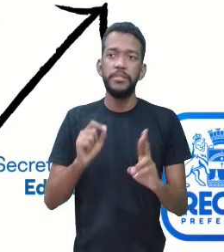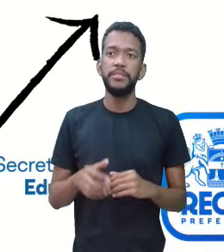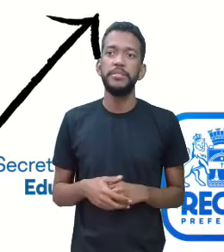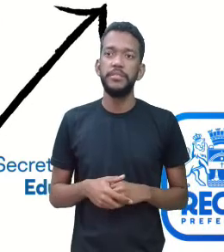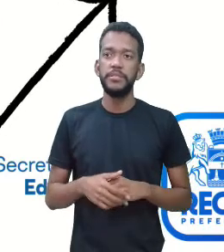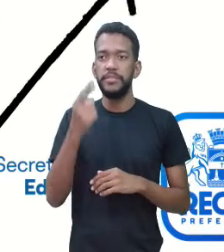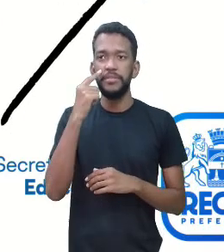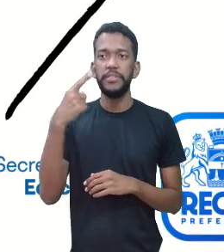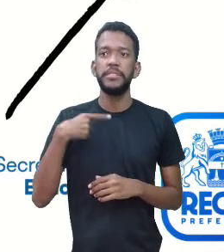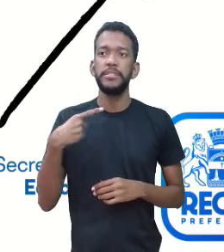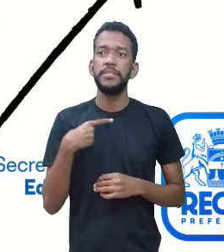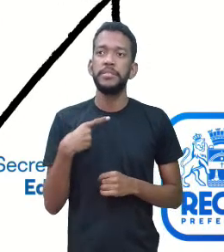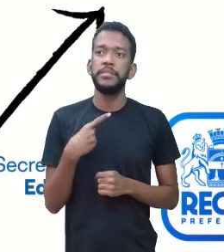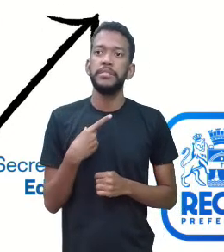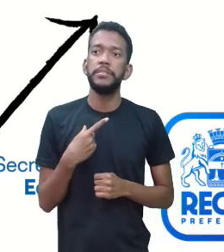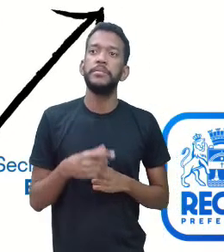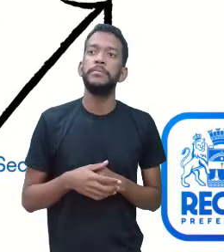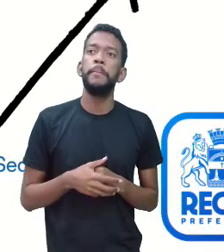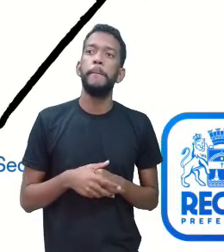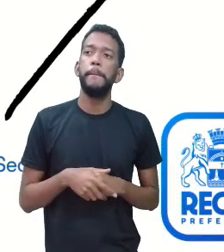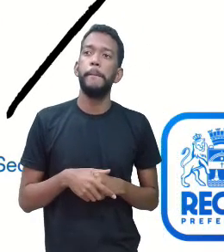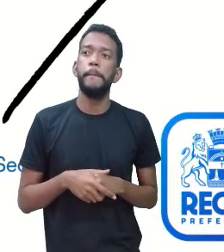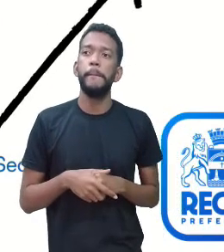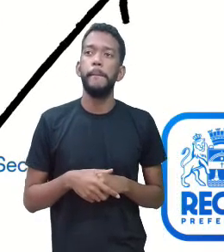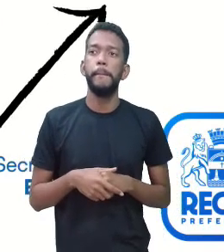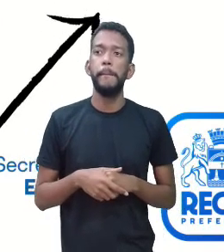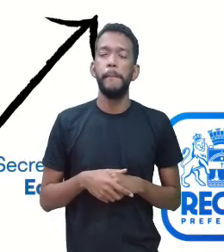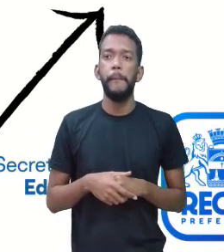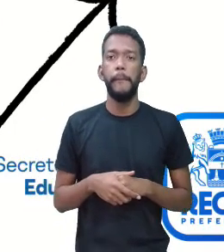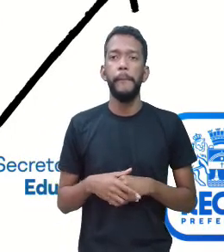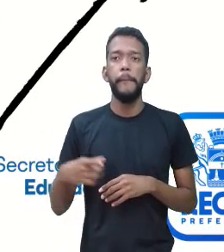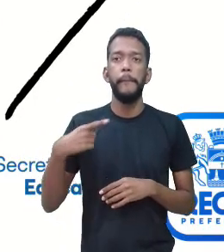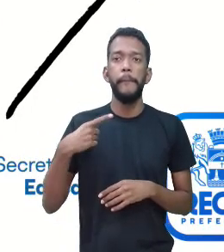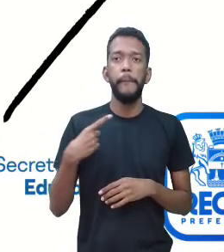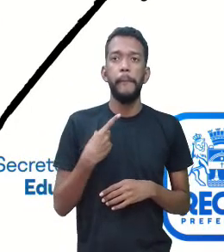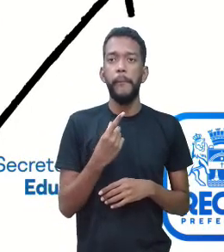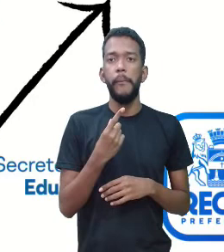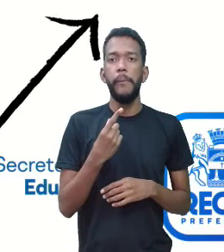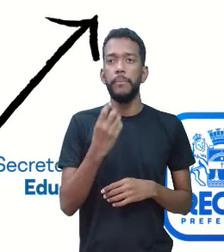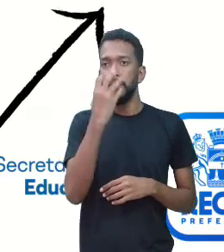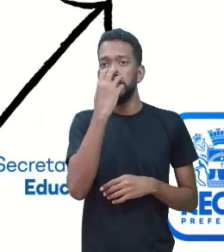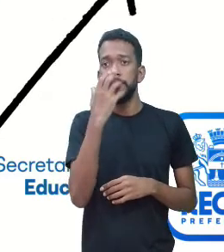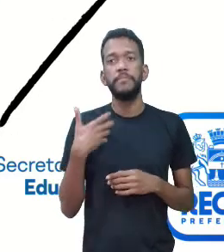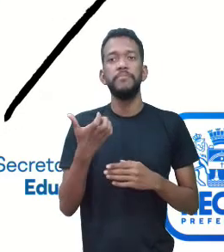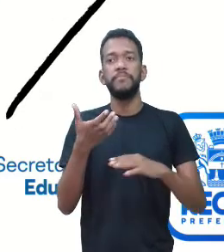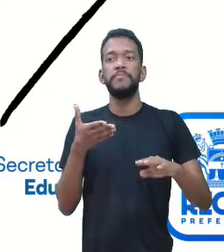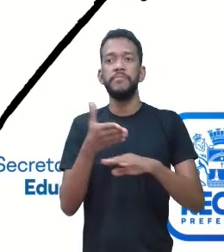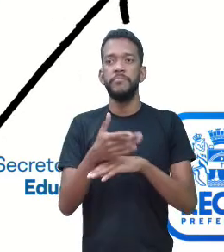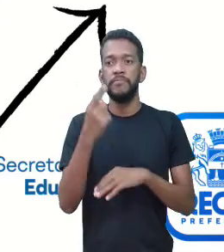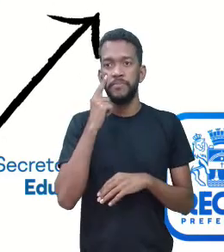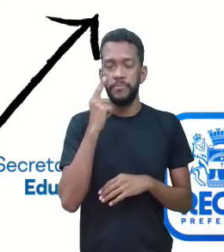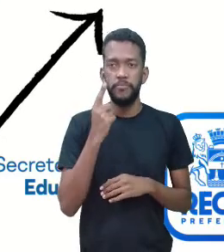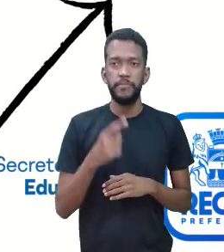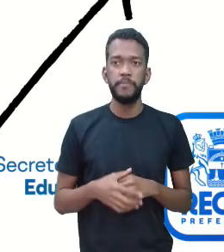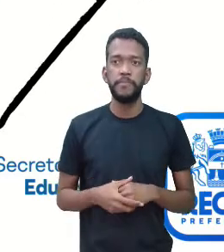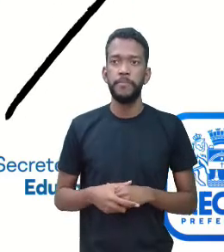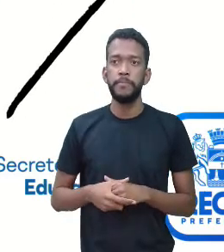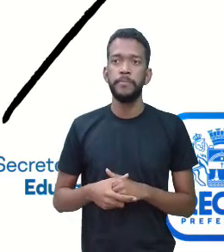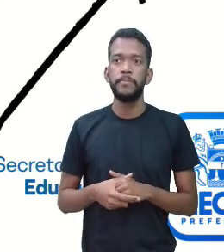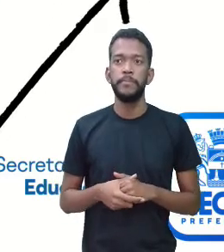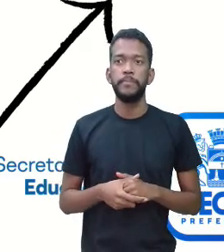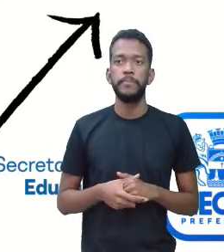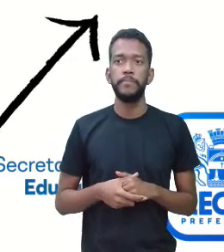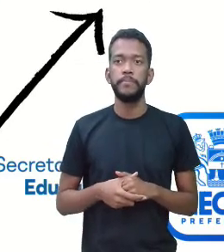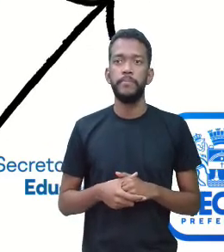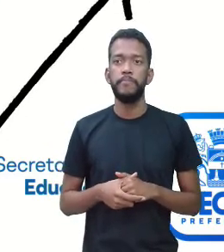tem um cãozinho ali dizendo que quer entrar nessa. Vamos ver o que é que eu estou apresentando a vocês. Vejam, então, nessa